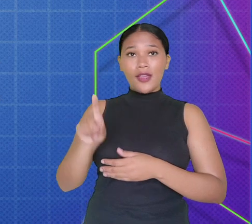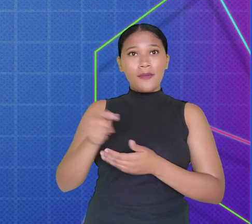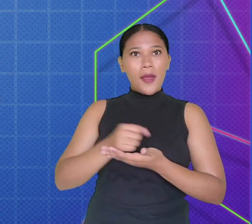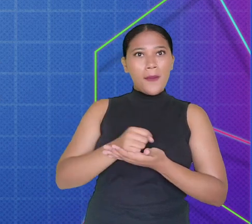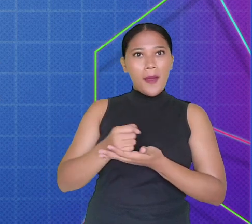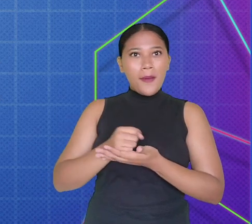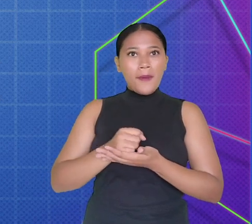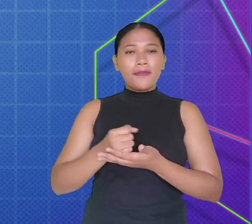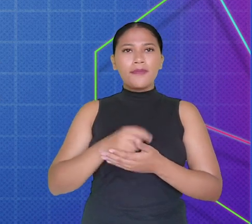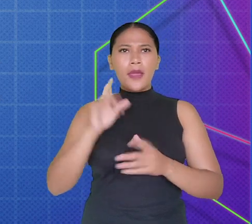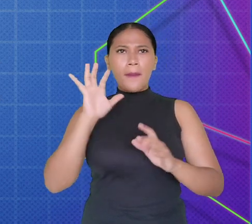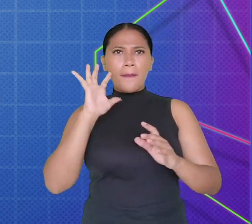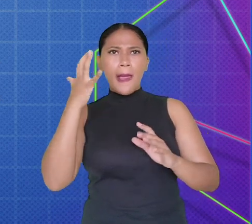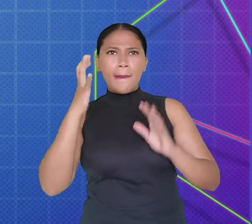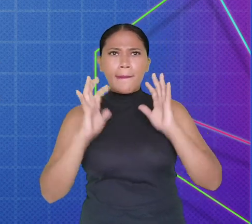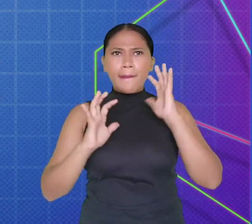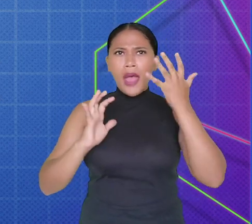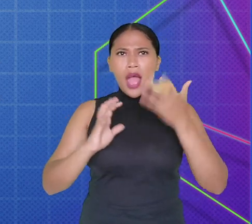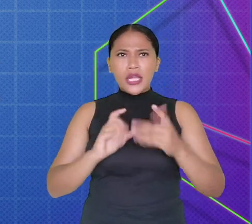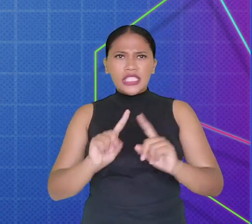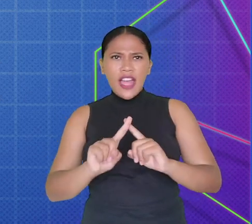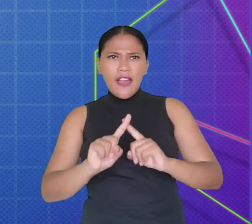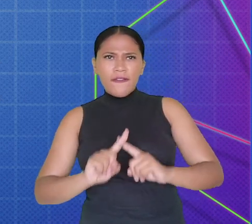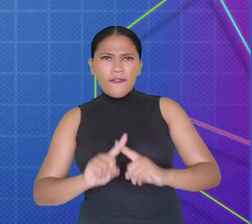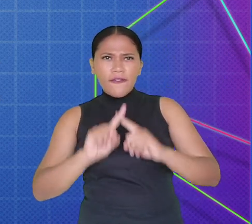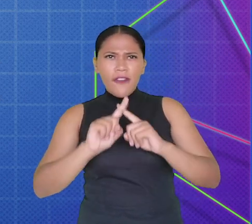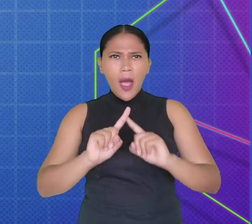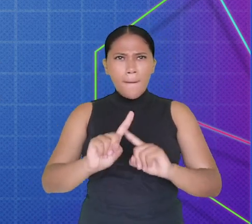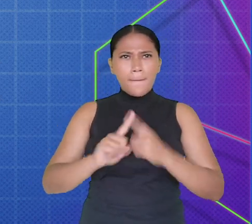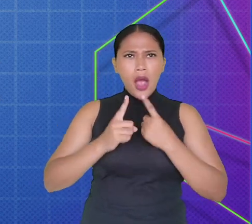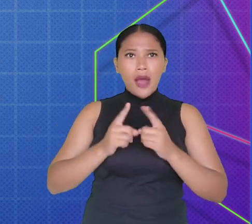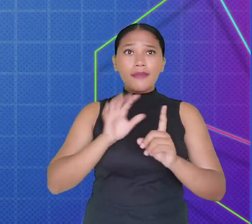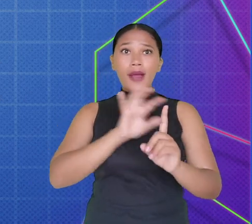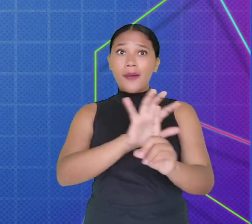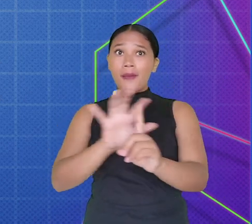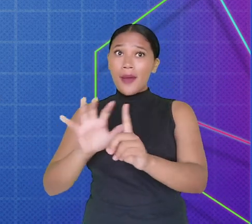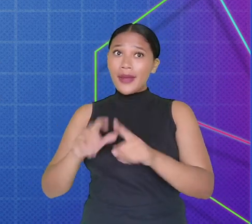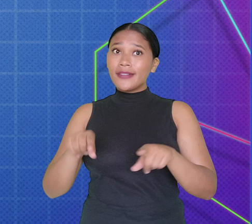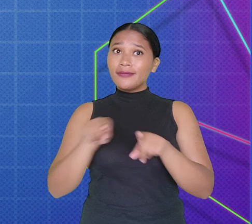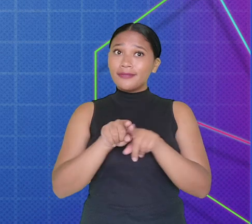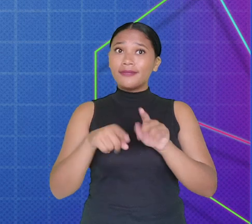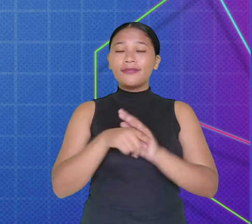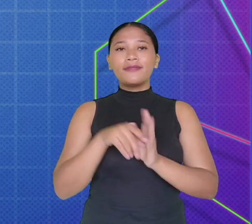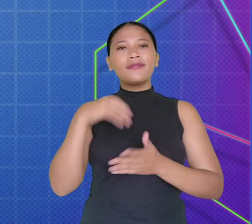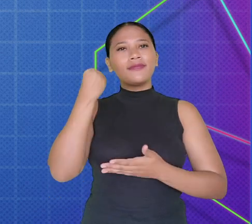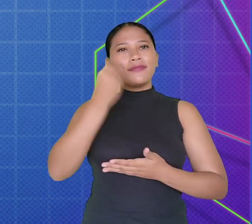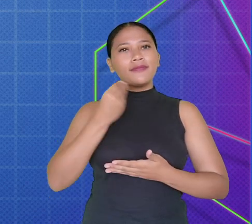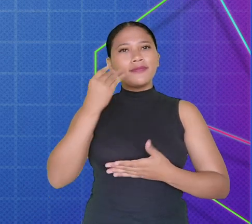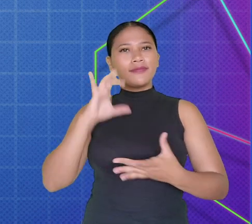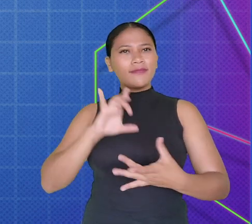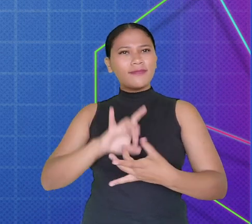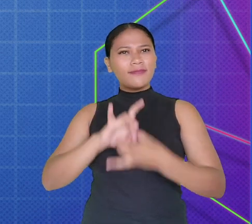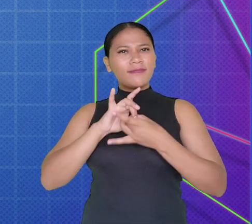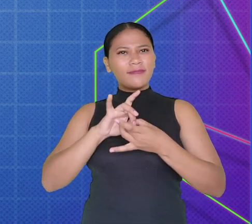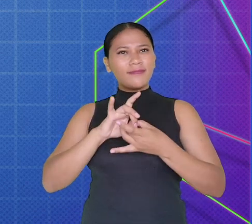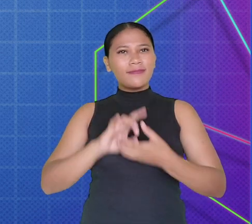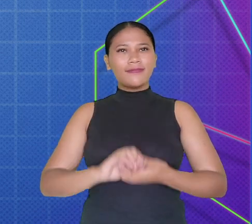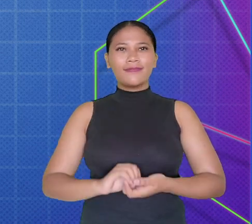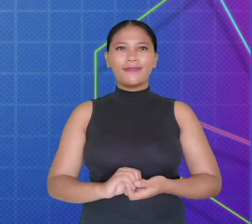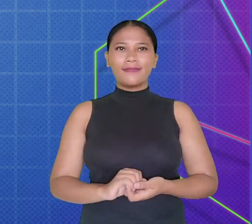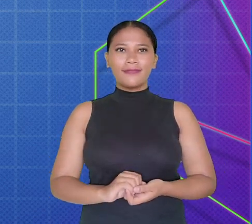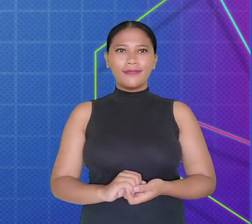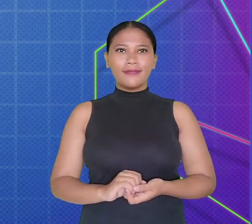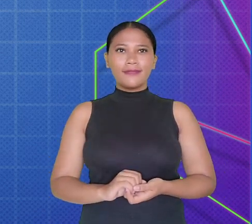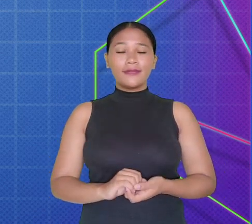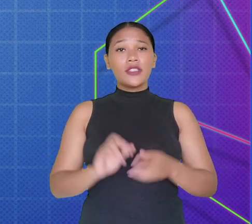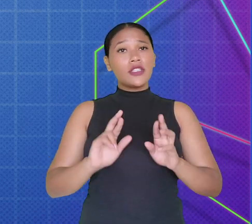que o jogador pode tomar decisões, resolver desafios e influenciar o mundo ao seu redor, permitindo assim uma experiência imersiva